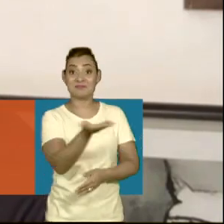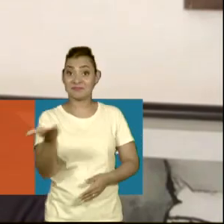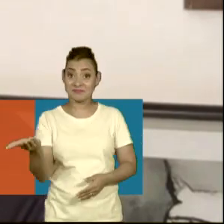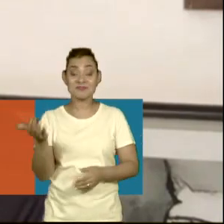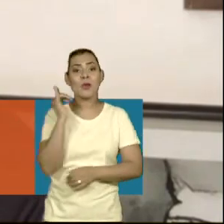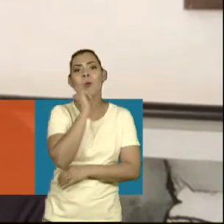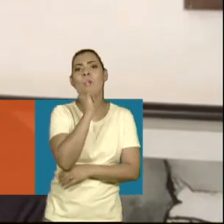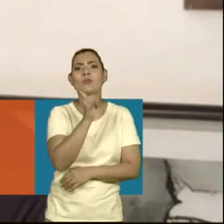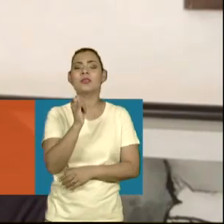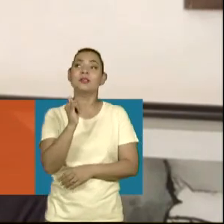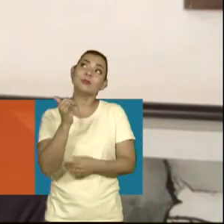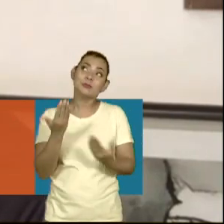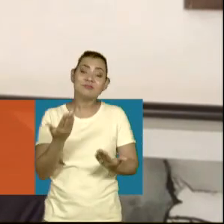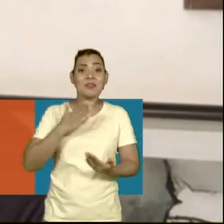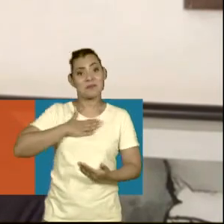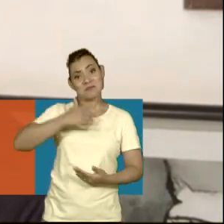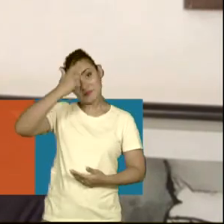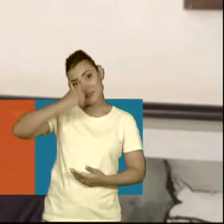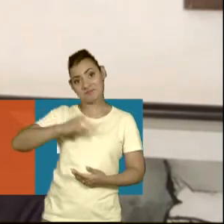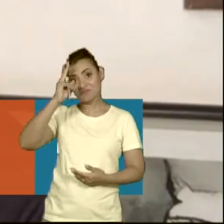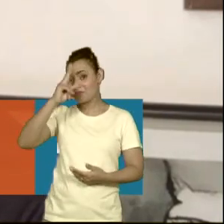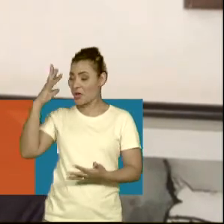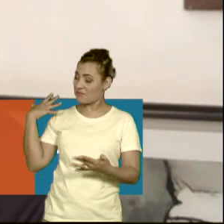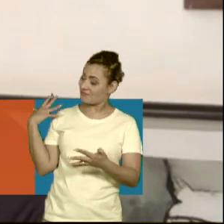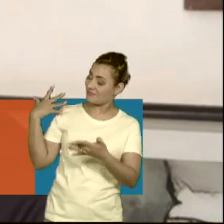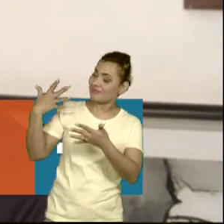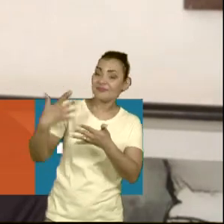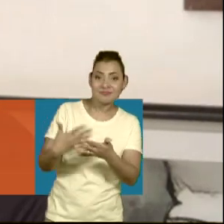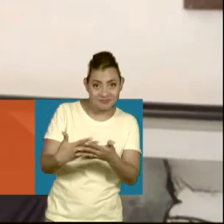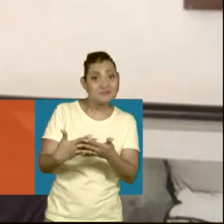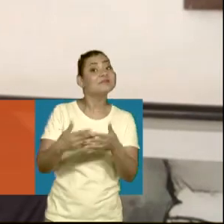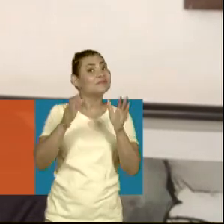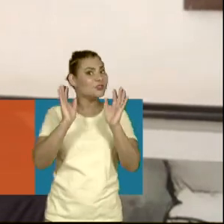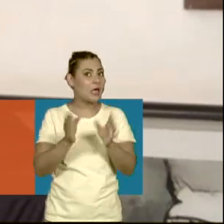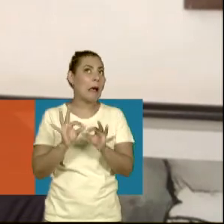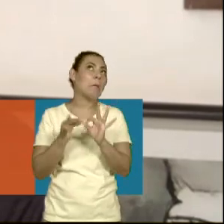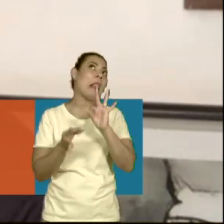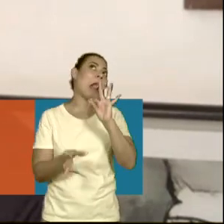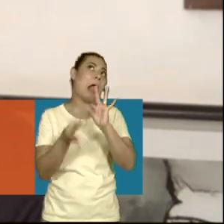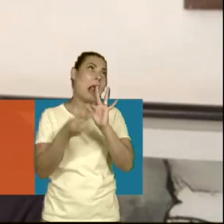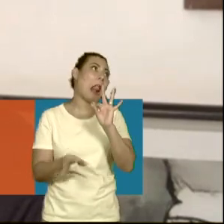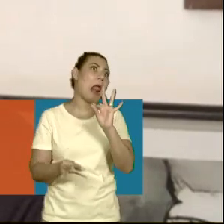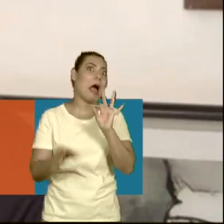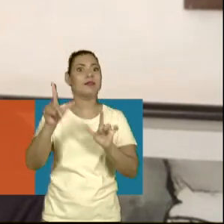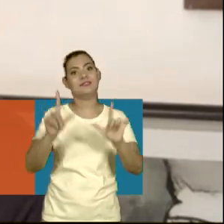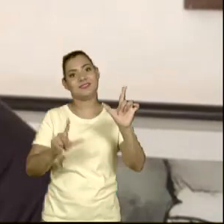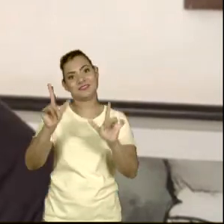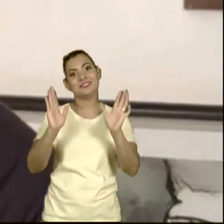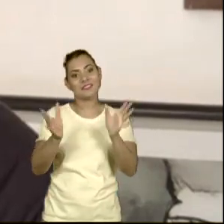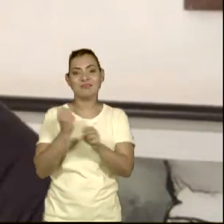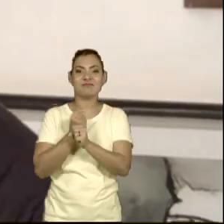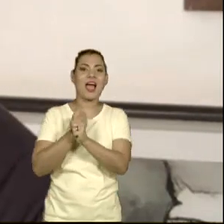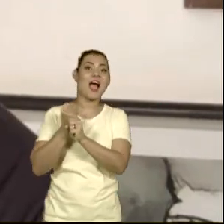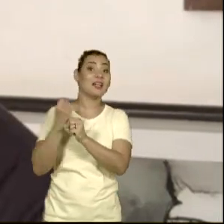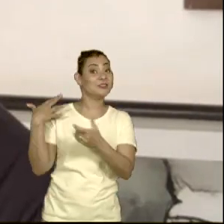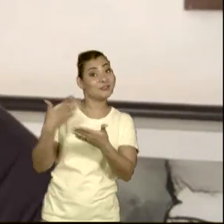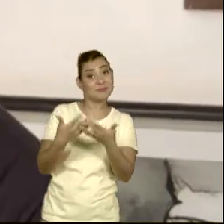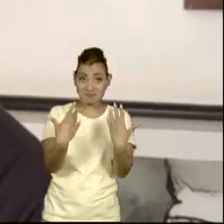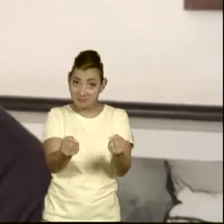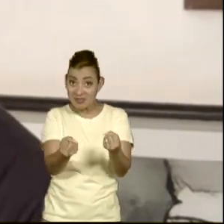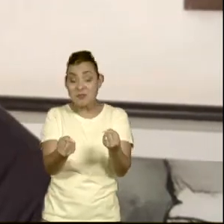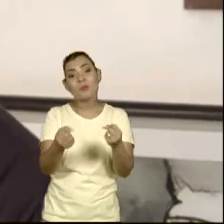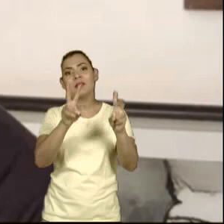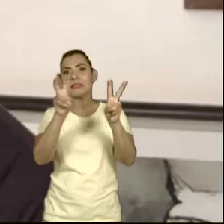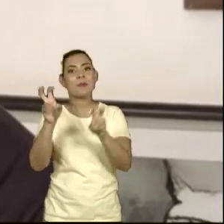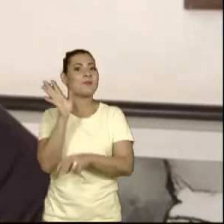contando um pouco da minha história, já longa história, na TV. Vamos lá, vamos falar